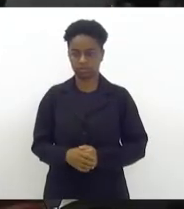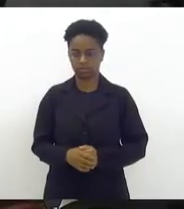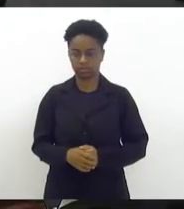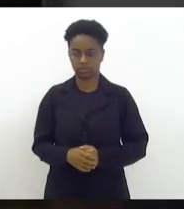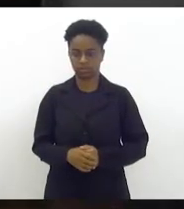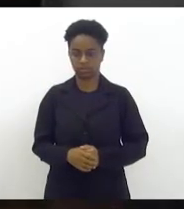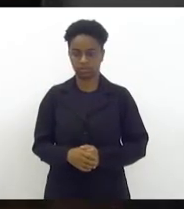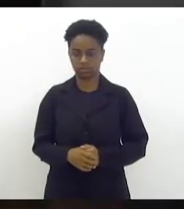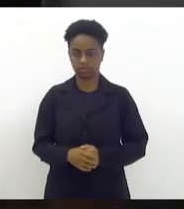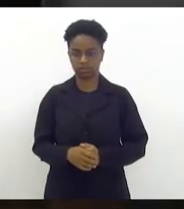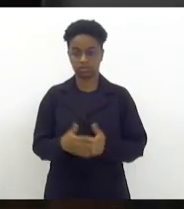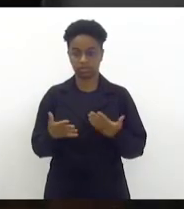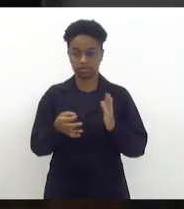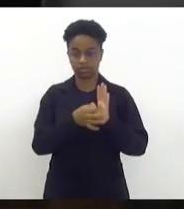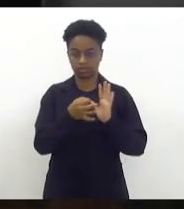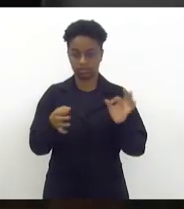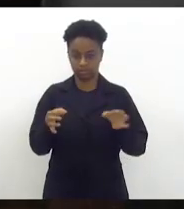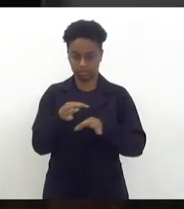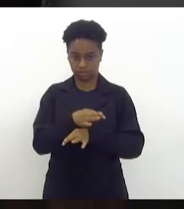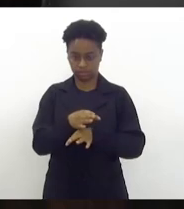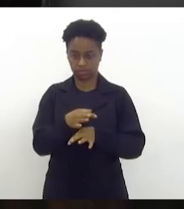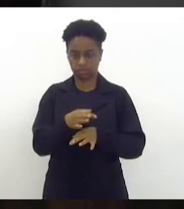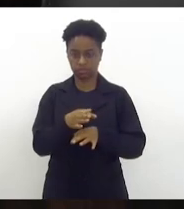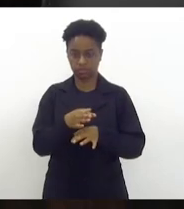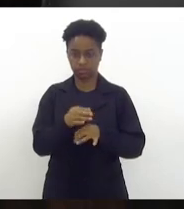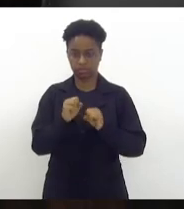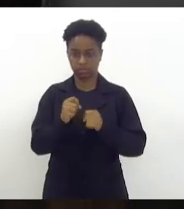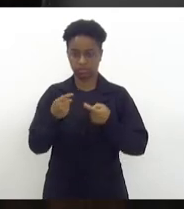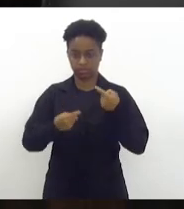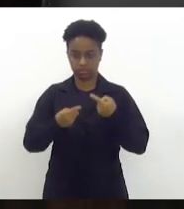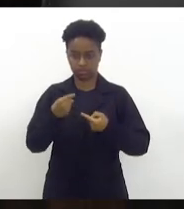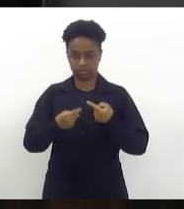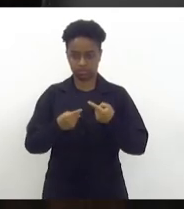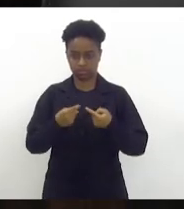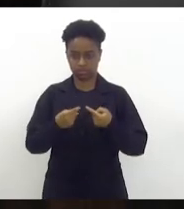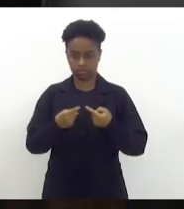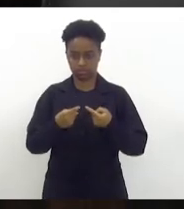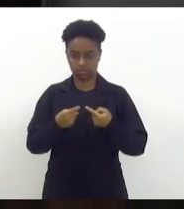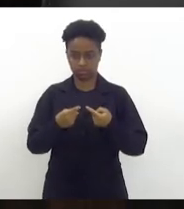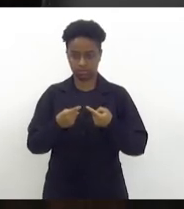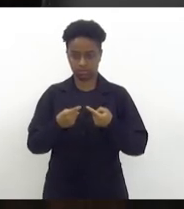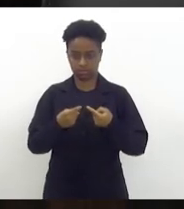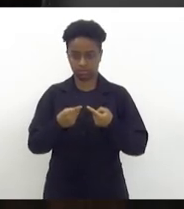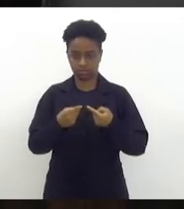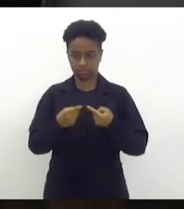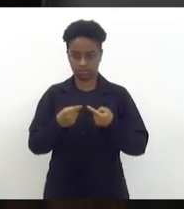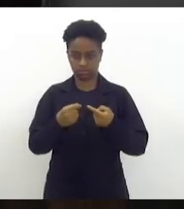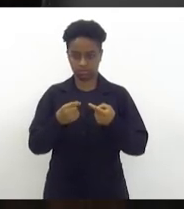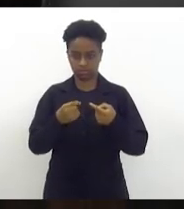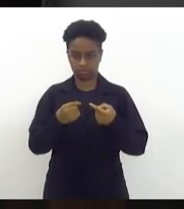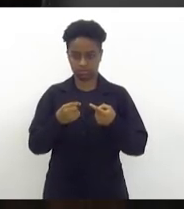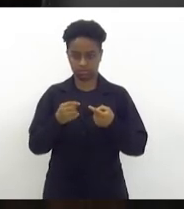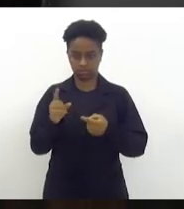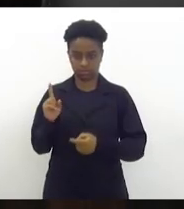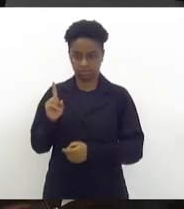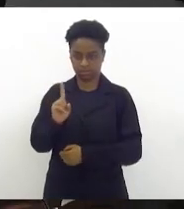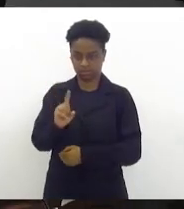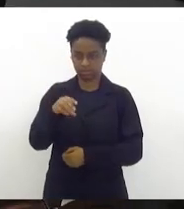Com os pareceres emitidos, em discussão. Havendo quem queira discutir, Carlos